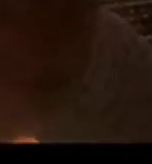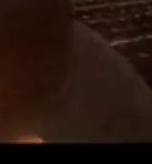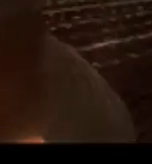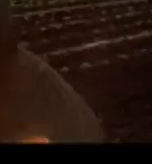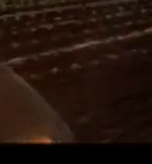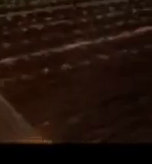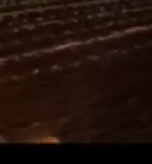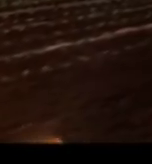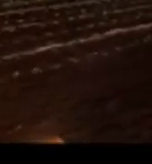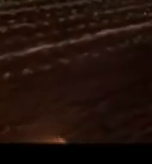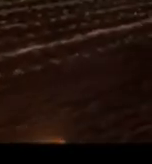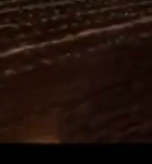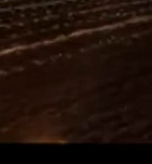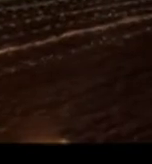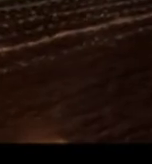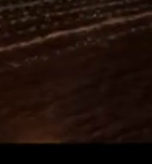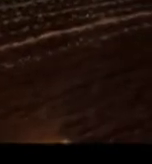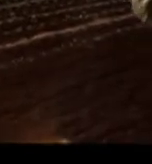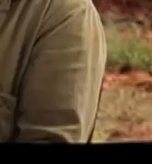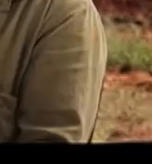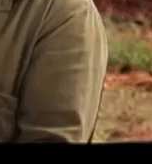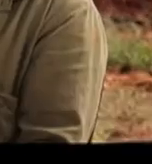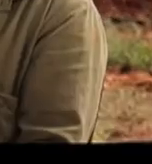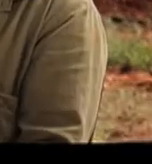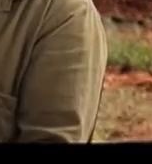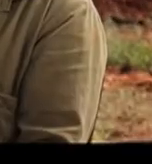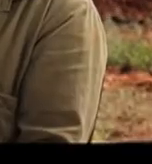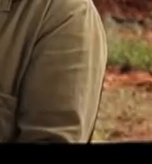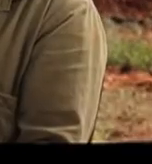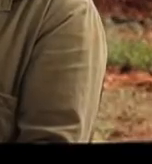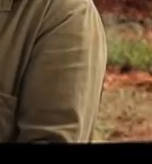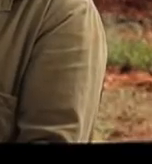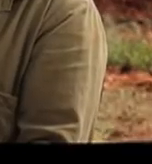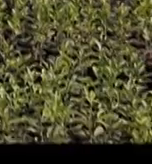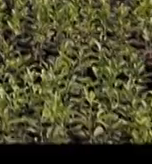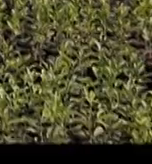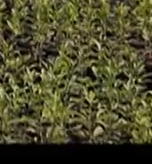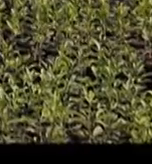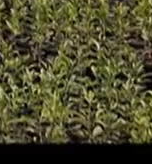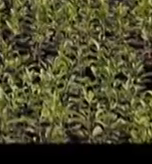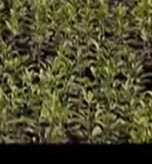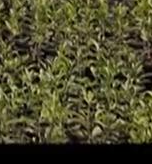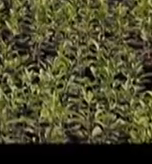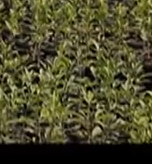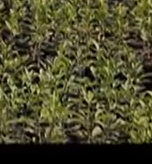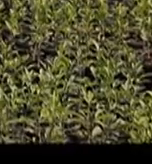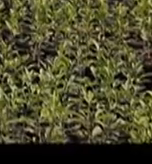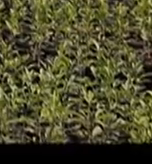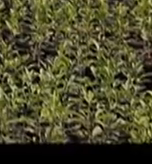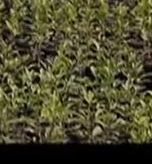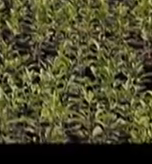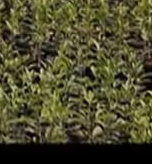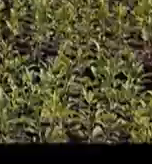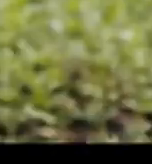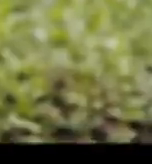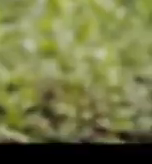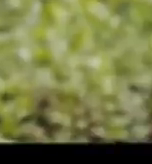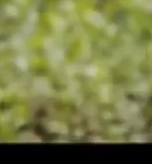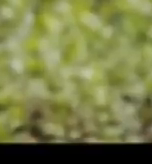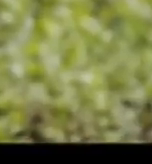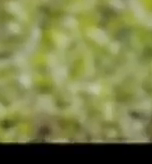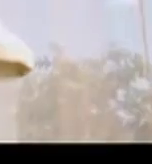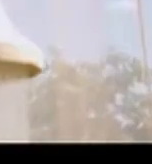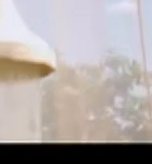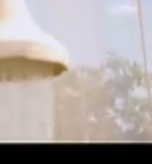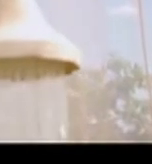feliz de ter uma terra, né? O que eu esperava, já, bem dizer, já está acontecido. Com o crescimento da produção, sua